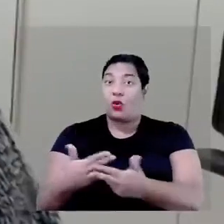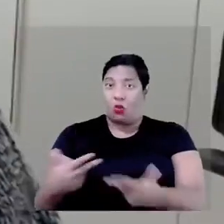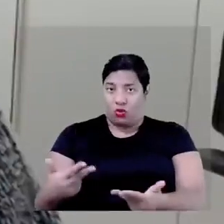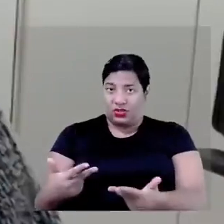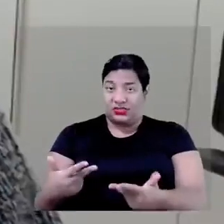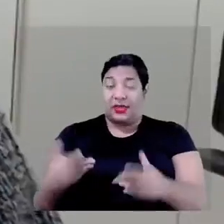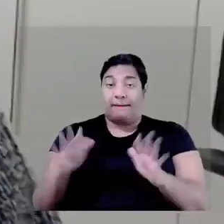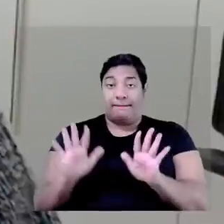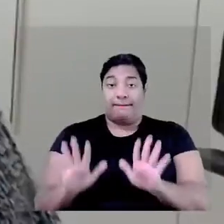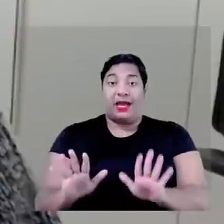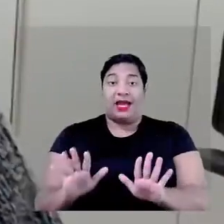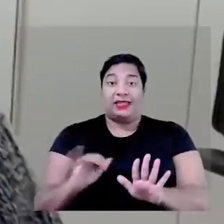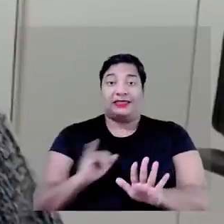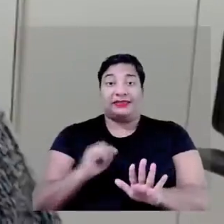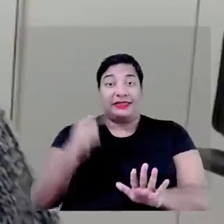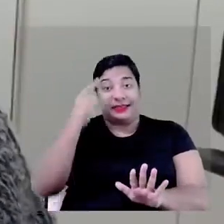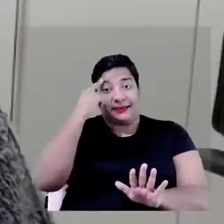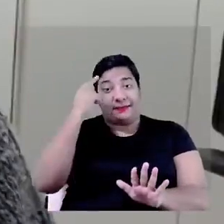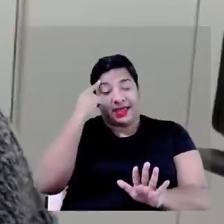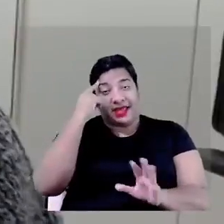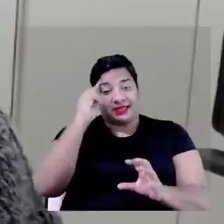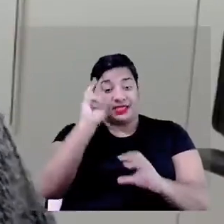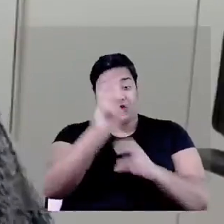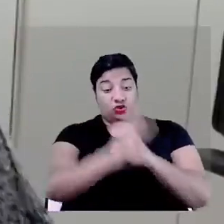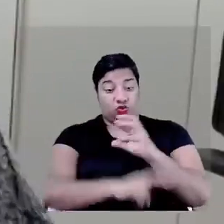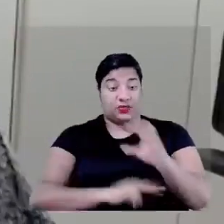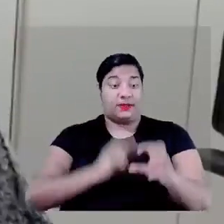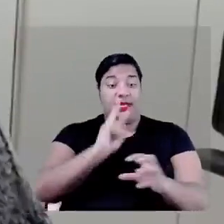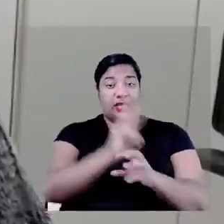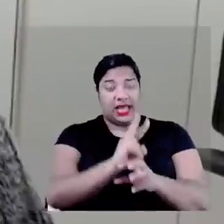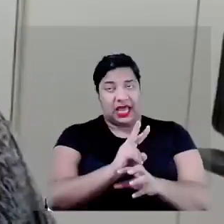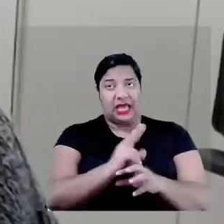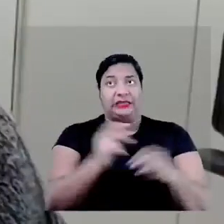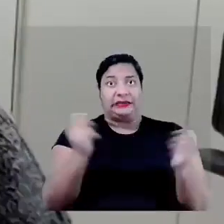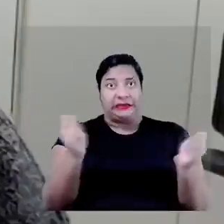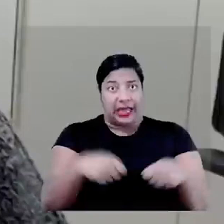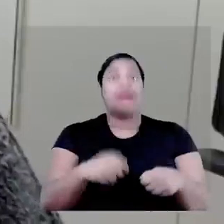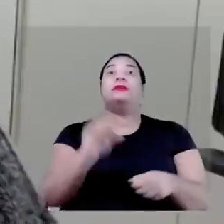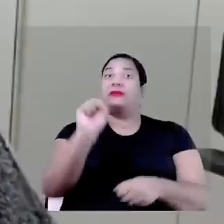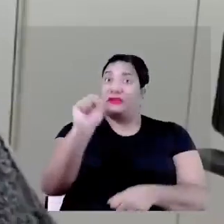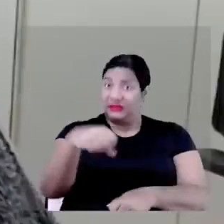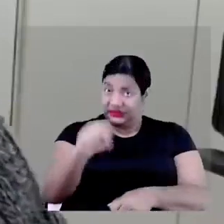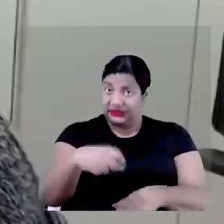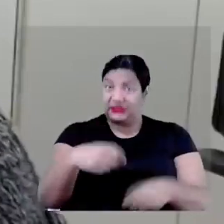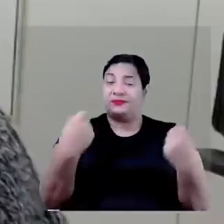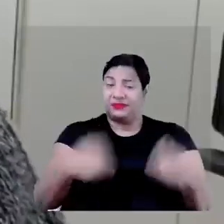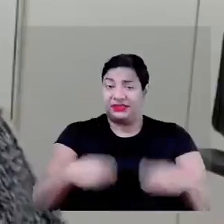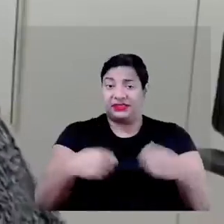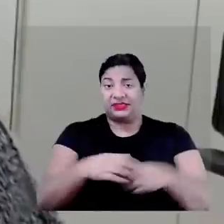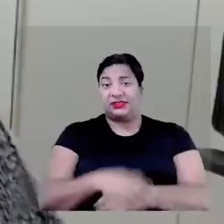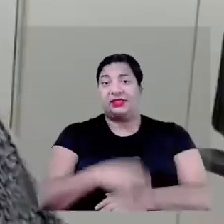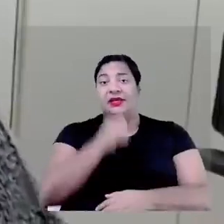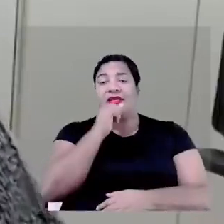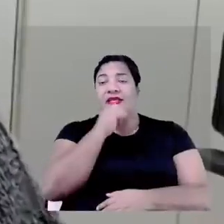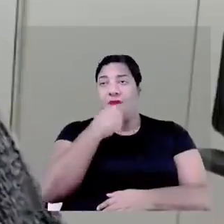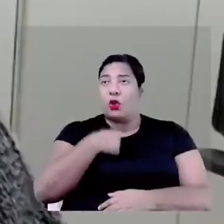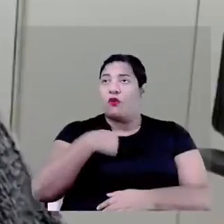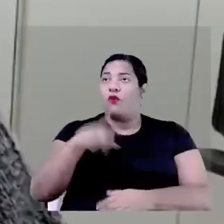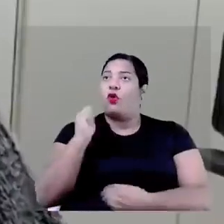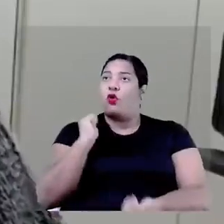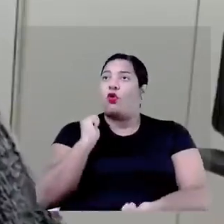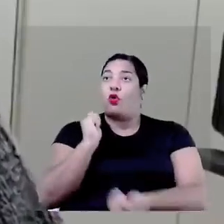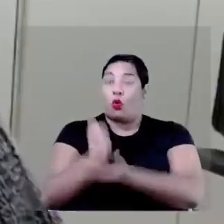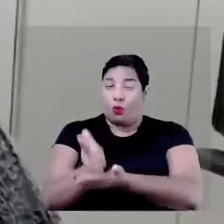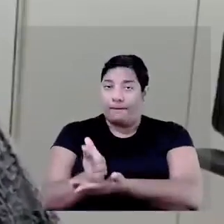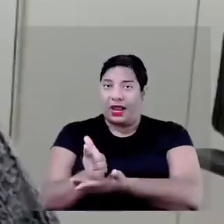é uma possibilidade, é um dever, né? Então, será que eu posso fazer uma compra com critérios de sustentabilidade, ainda